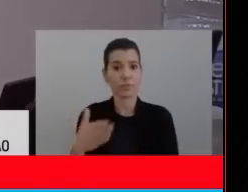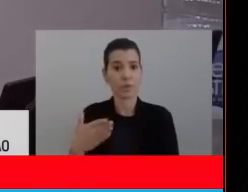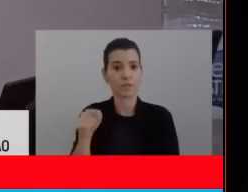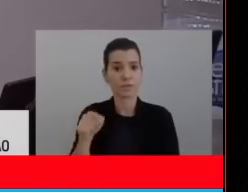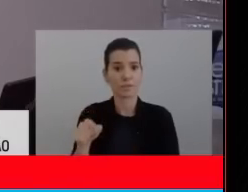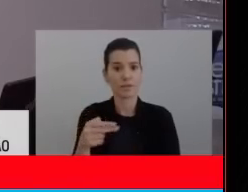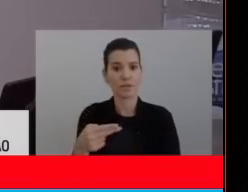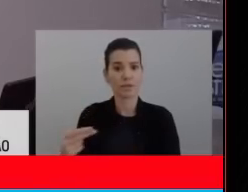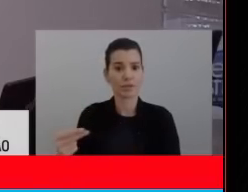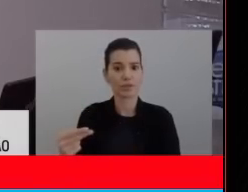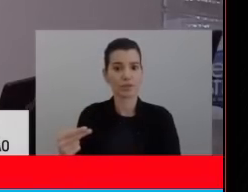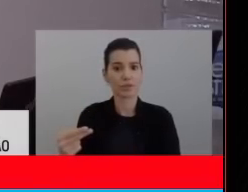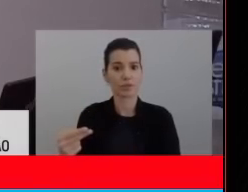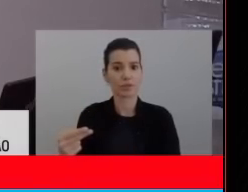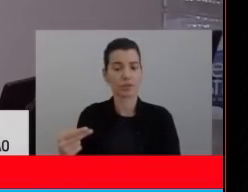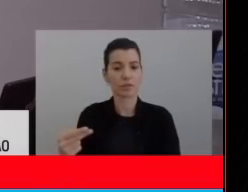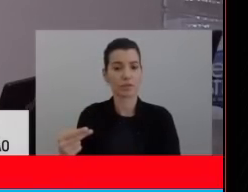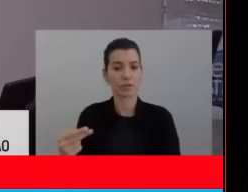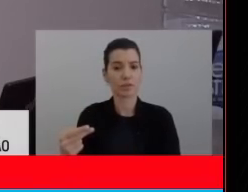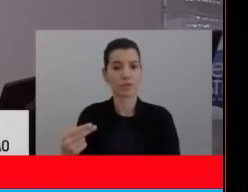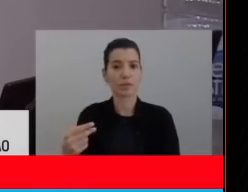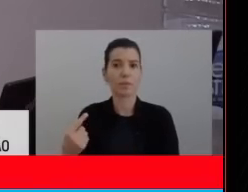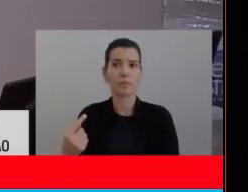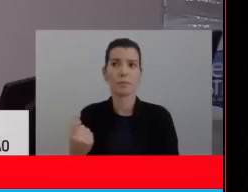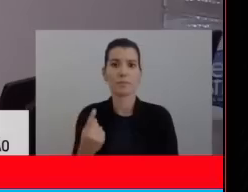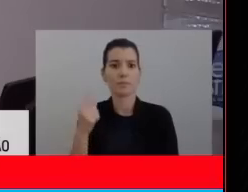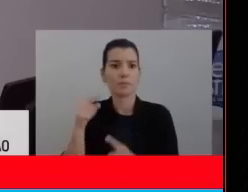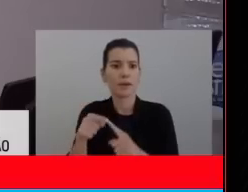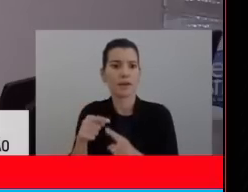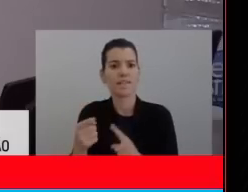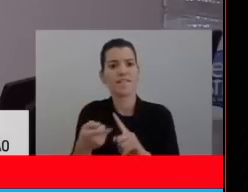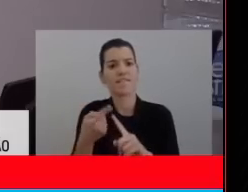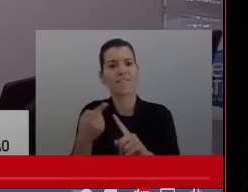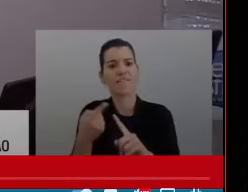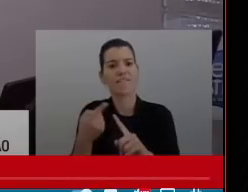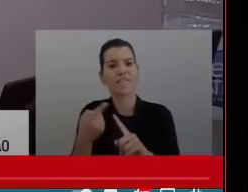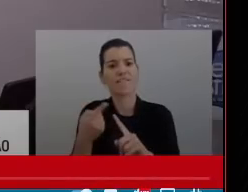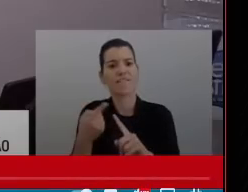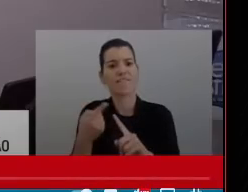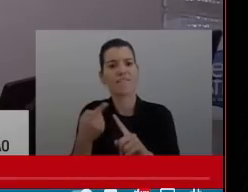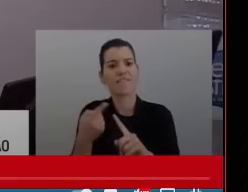€ para terem um divertimento nas férias da oleiras